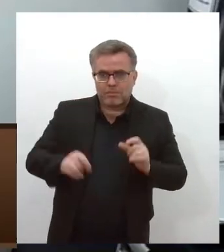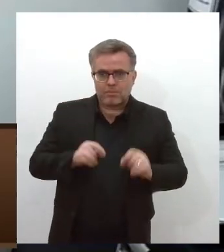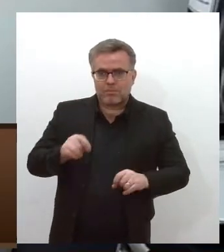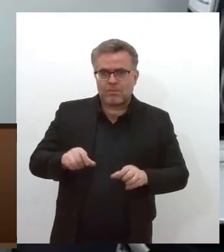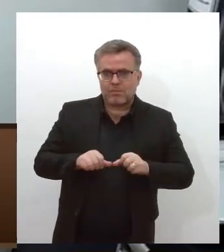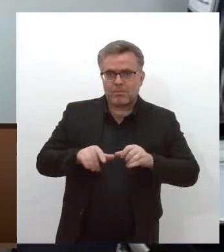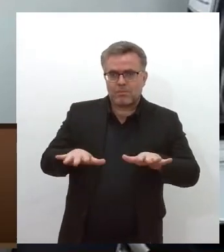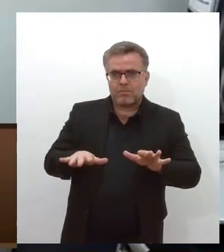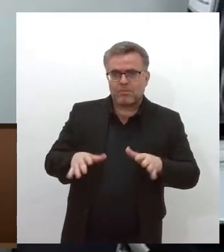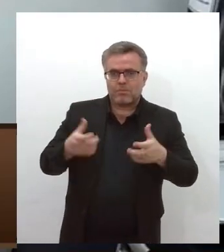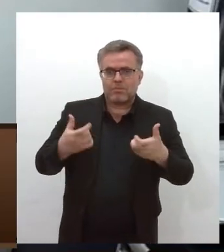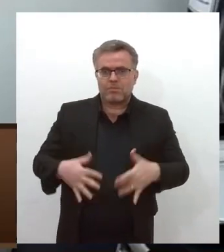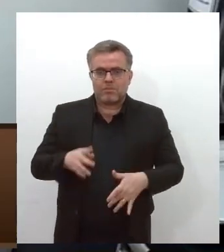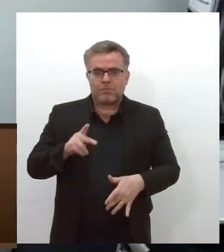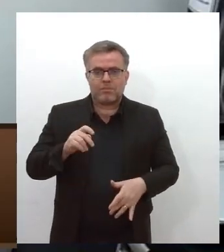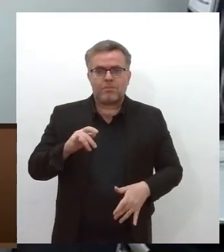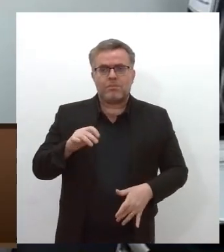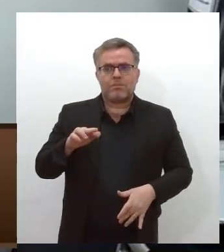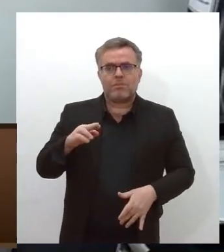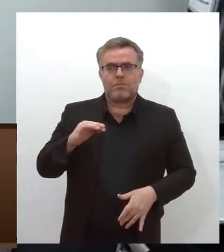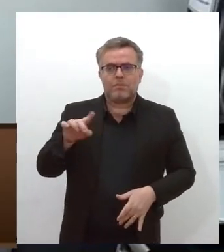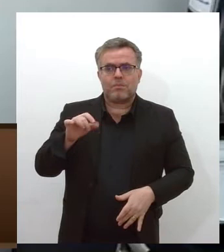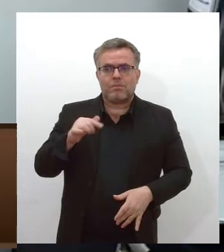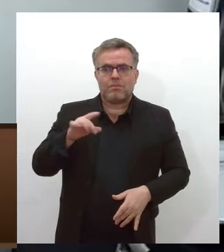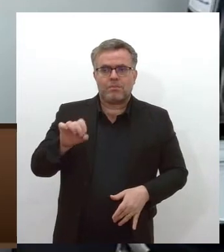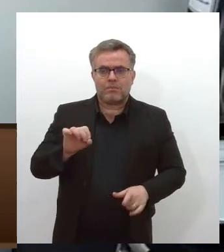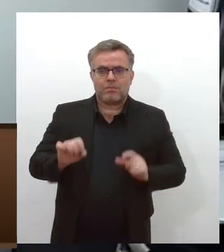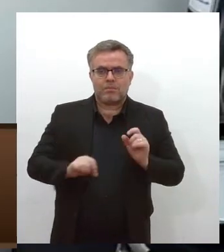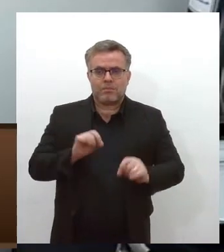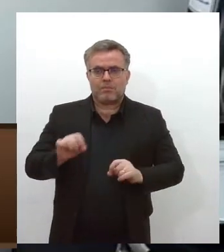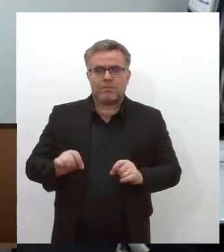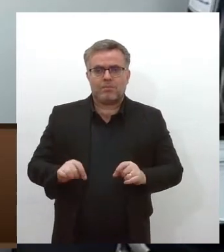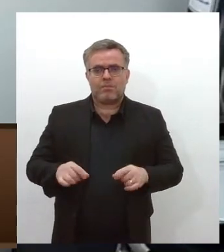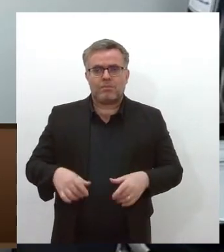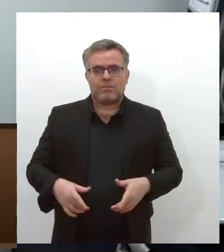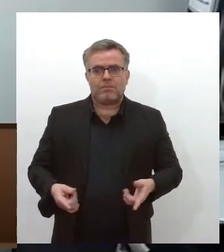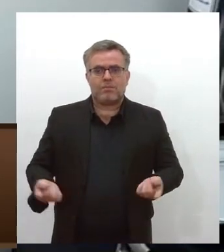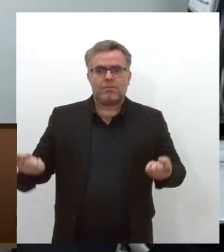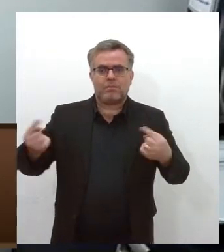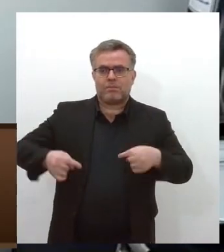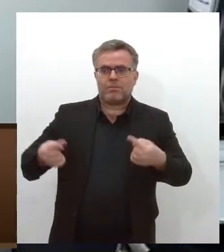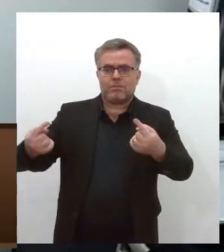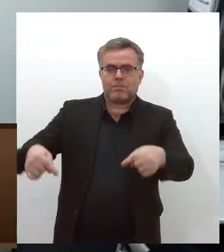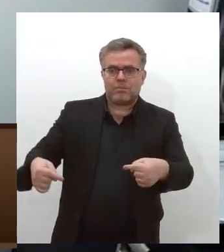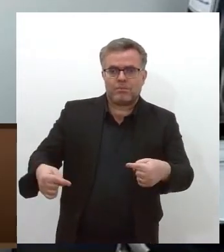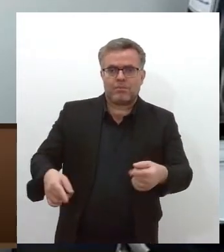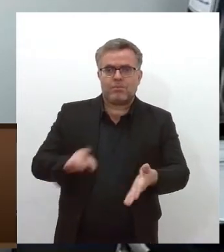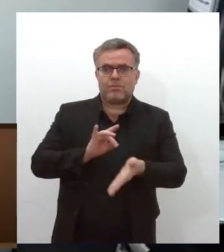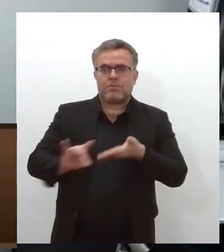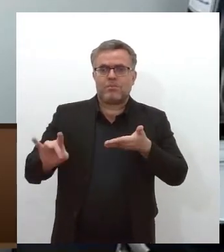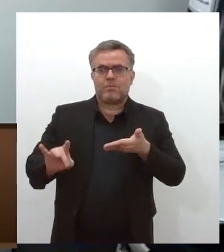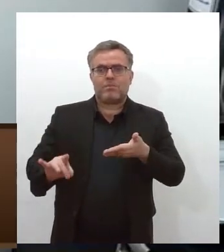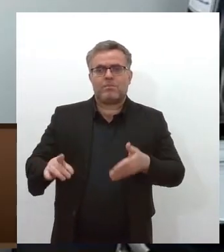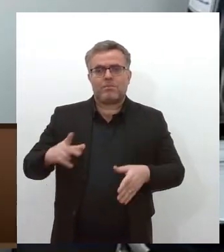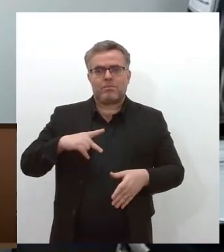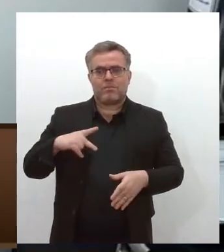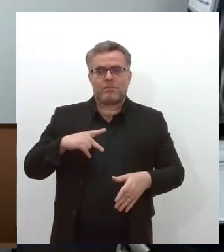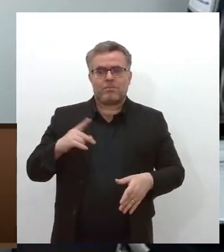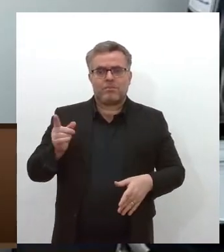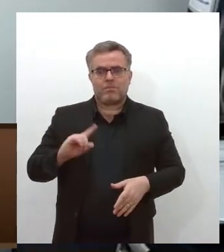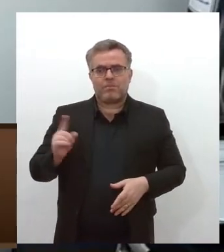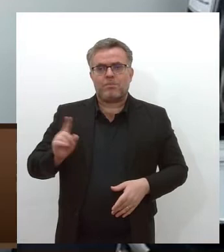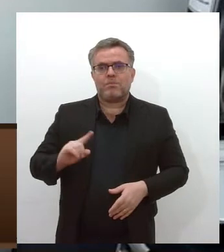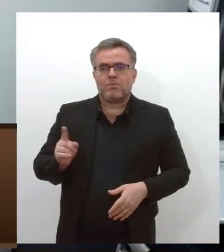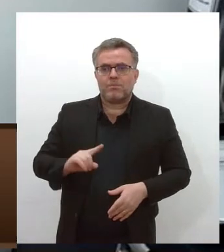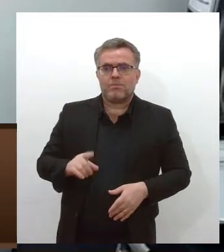isso. Nós não podemos tratar opositores políticos como inimigos pessoais. São coisas completamente diferentes.